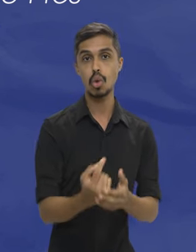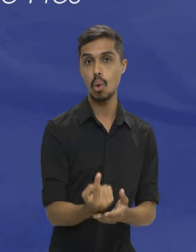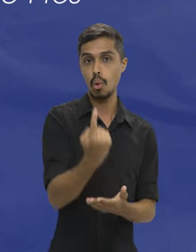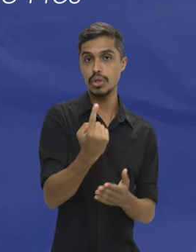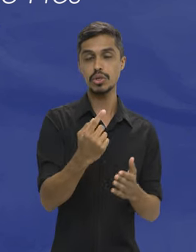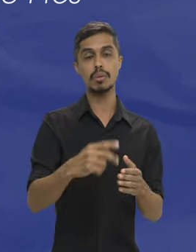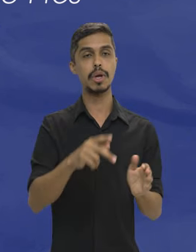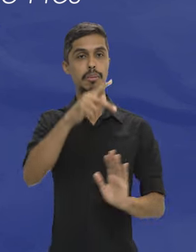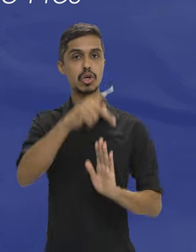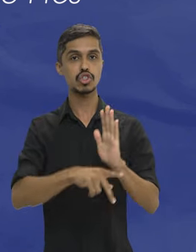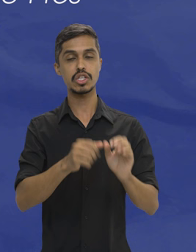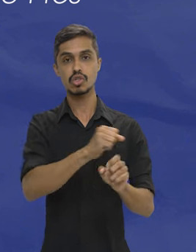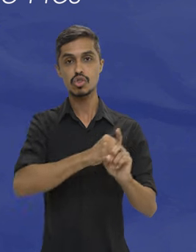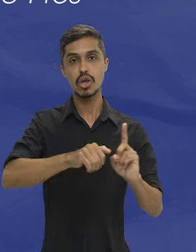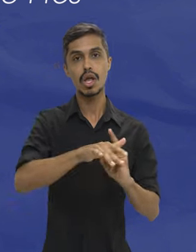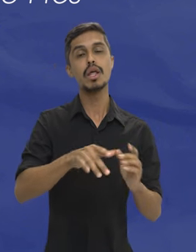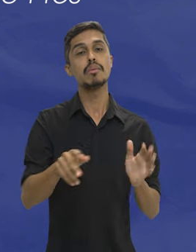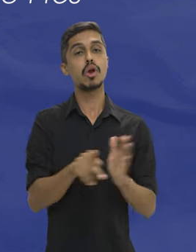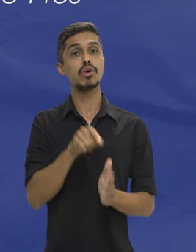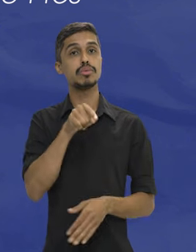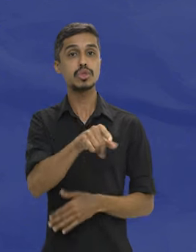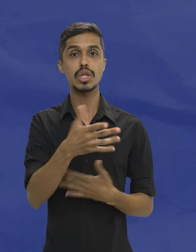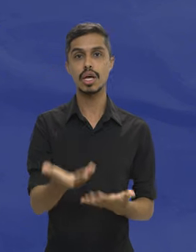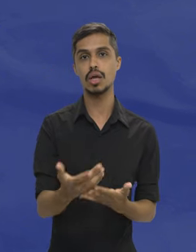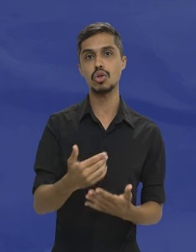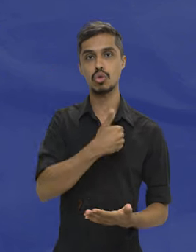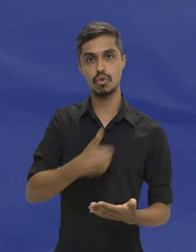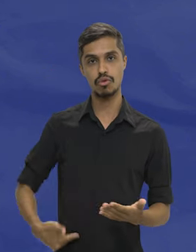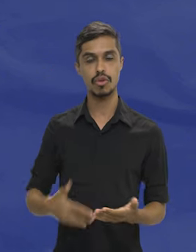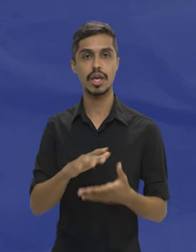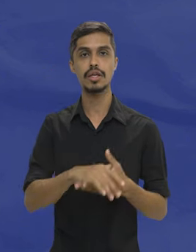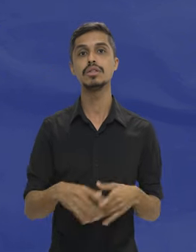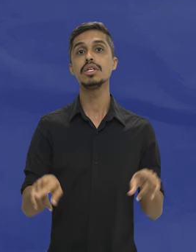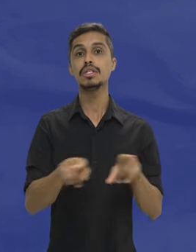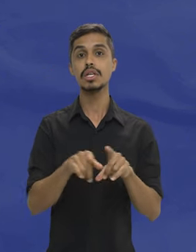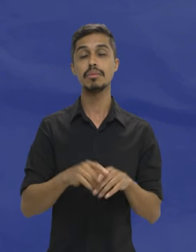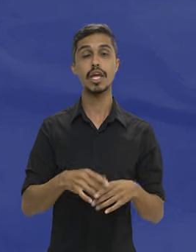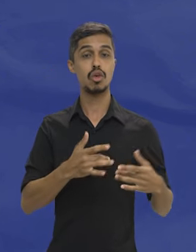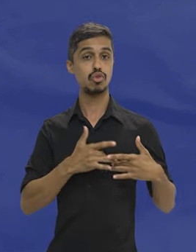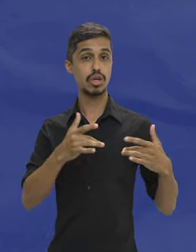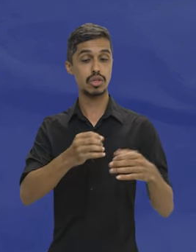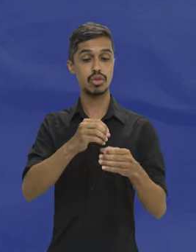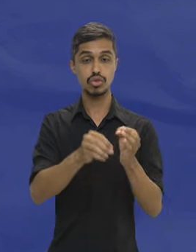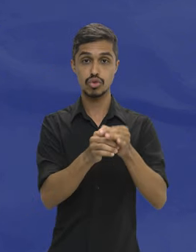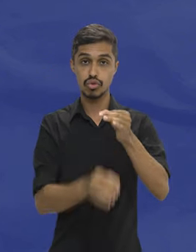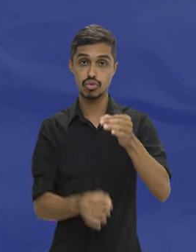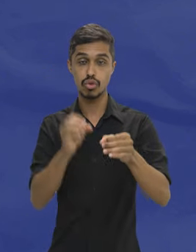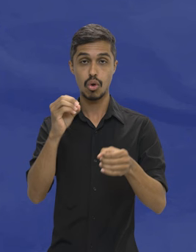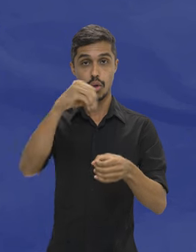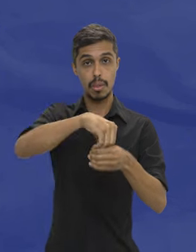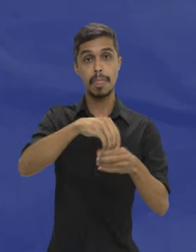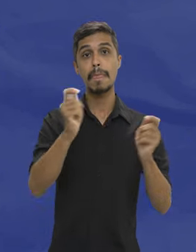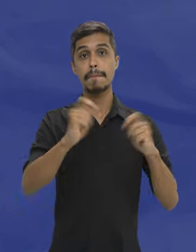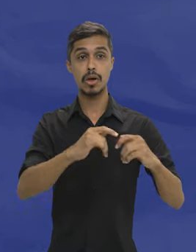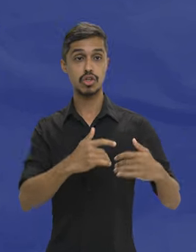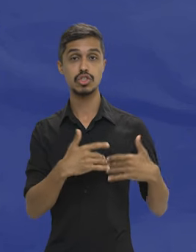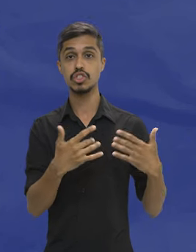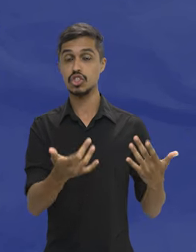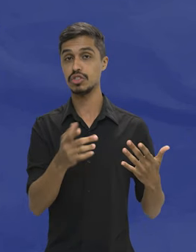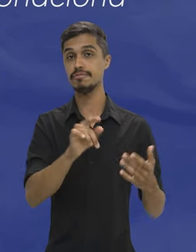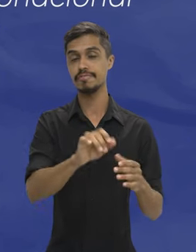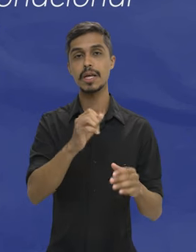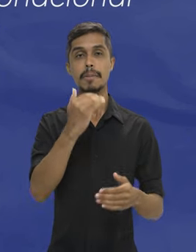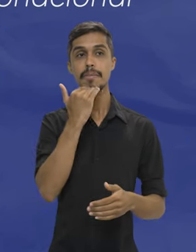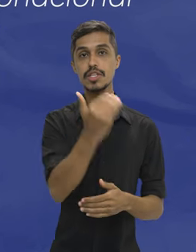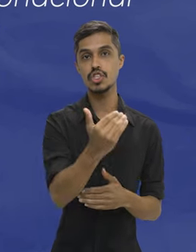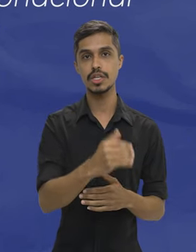Cadastro Único para Programas Sociais, o Cade Único. Também ficam isentos os doadores de medula óssea. O benefício pode ser solicitado